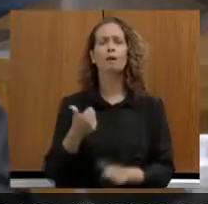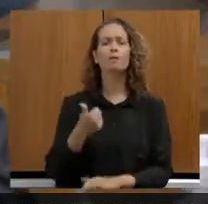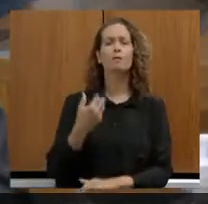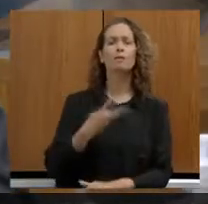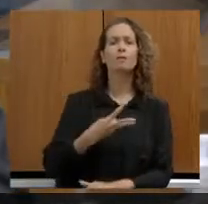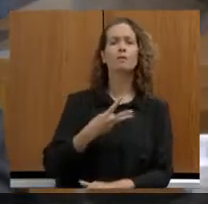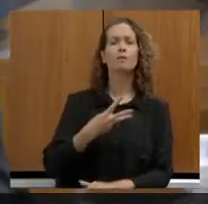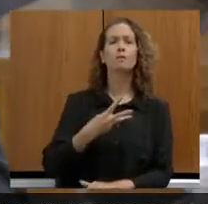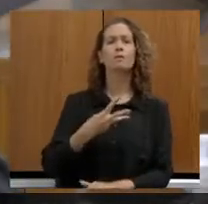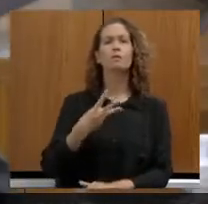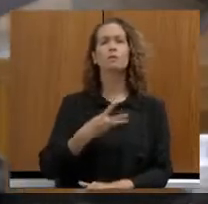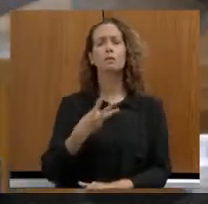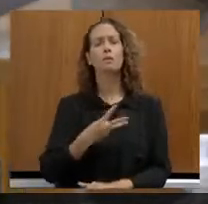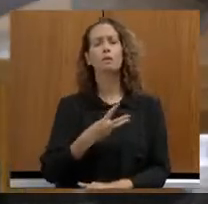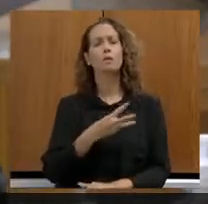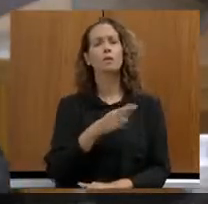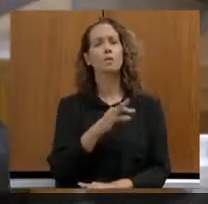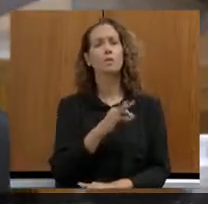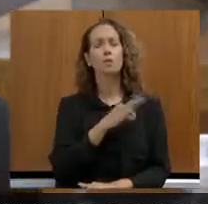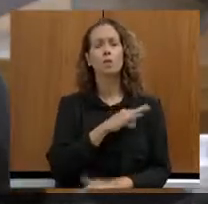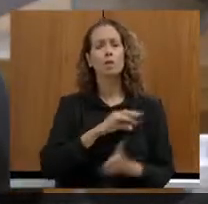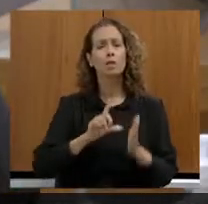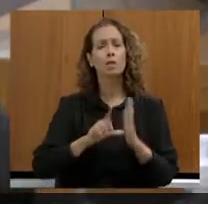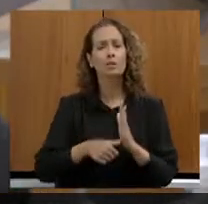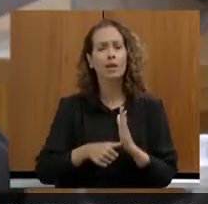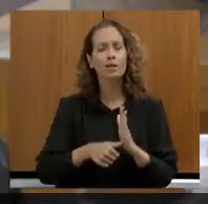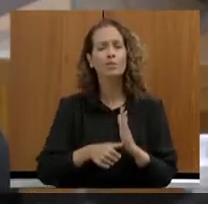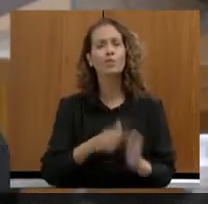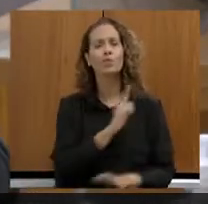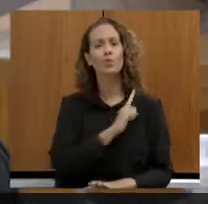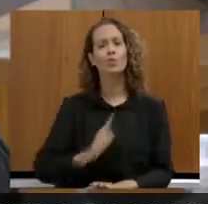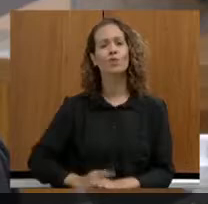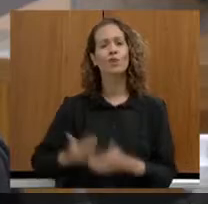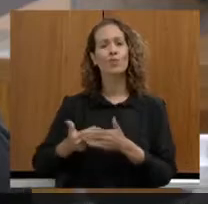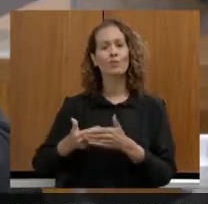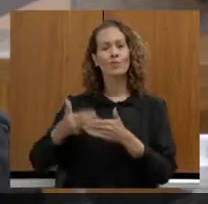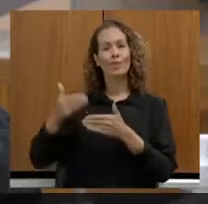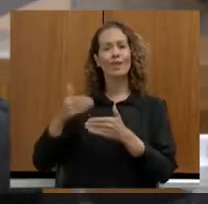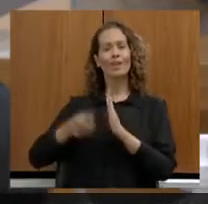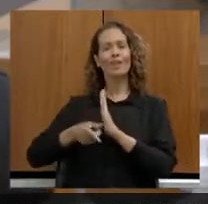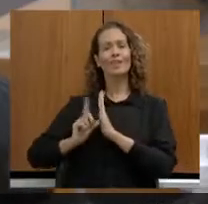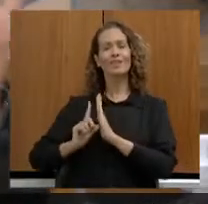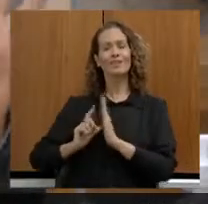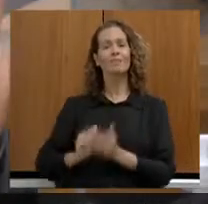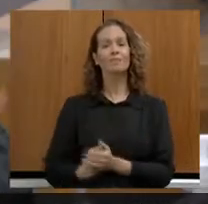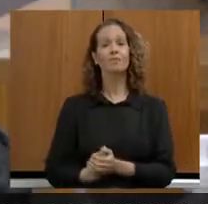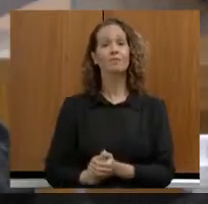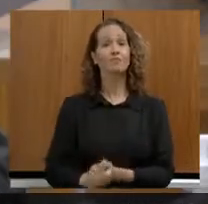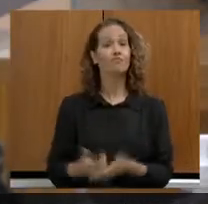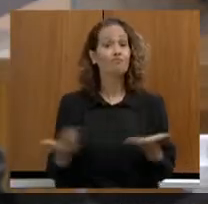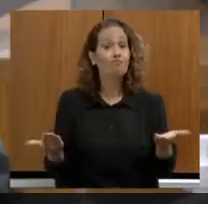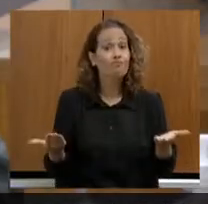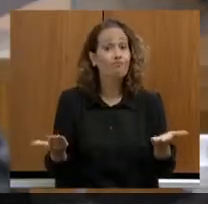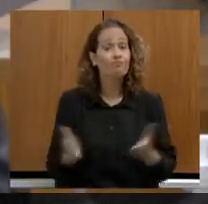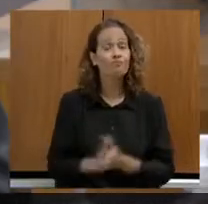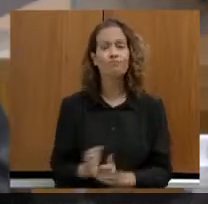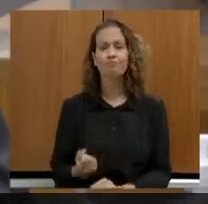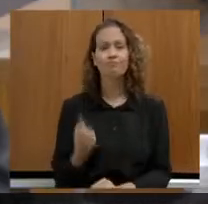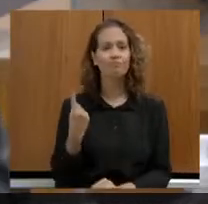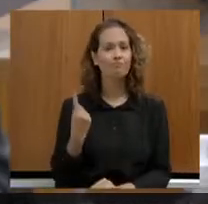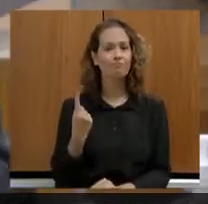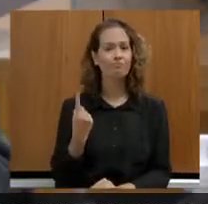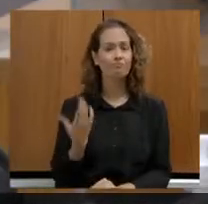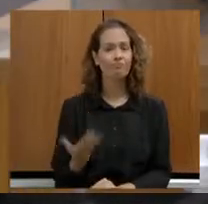dia do governo que você passou nunca aconteceu isso eu sou testemunha ocular desses fatos então